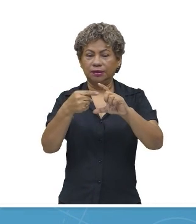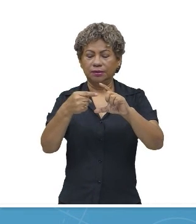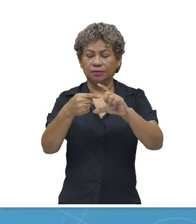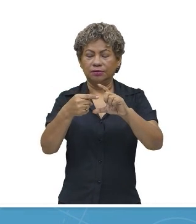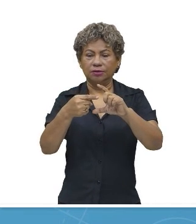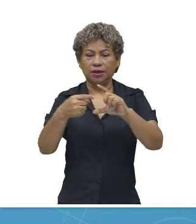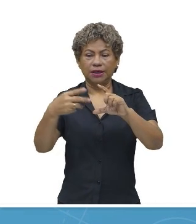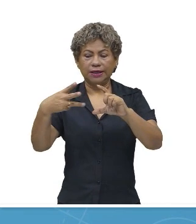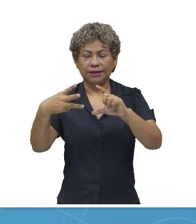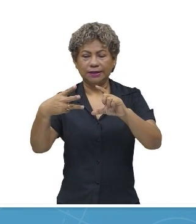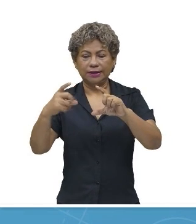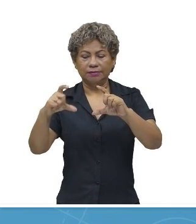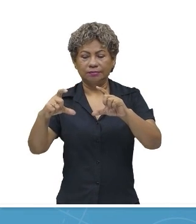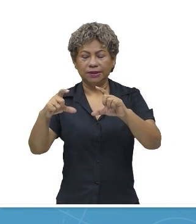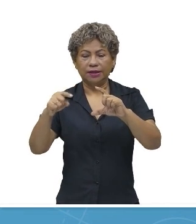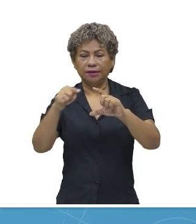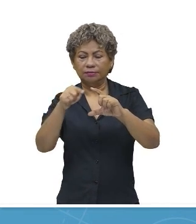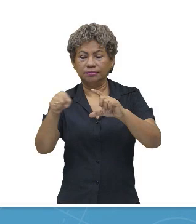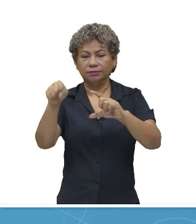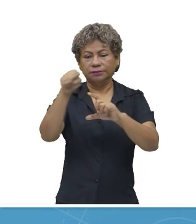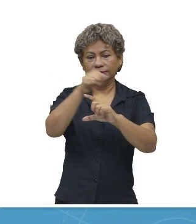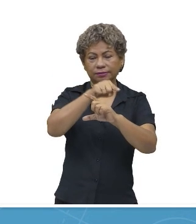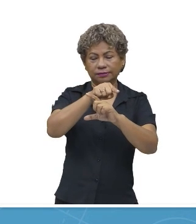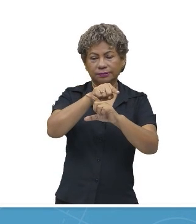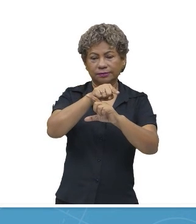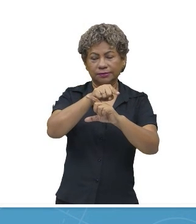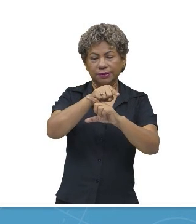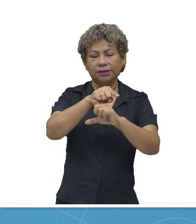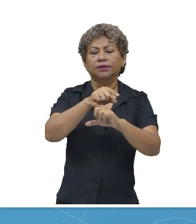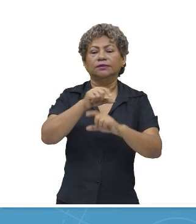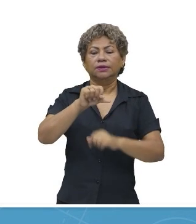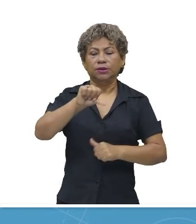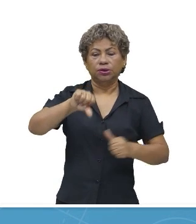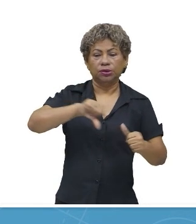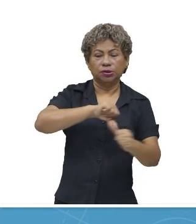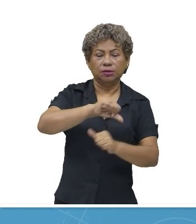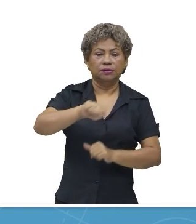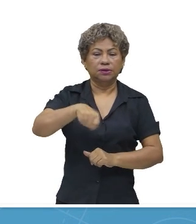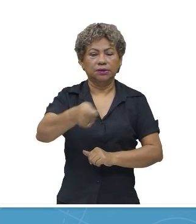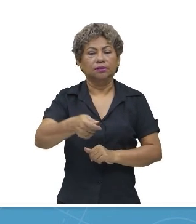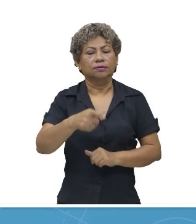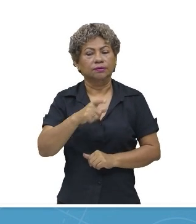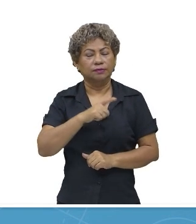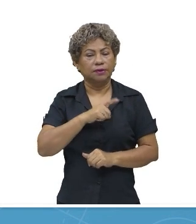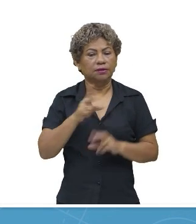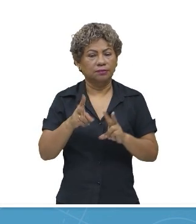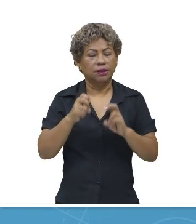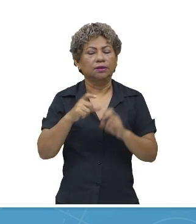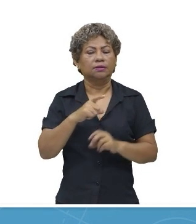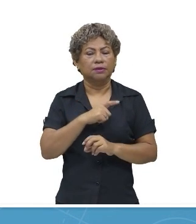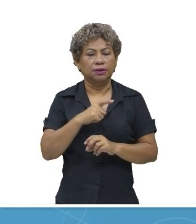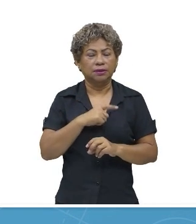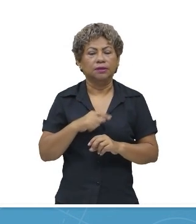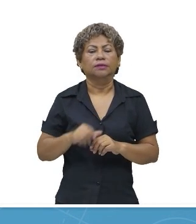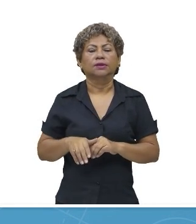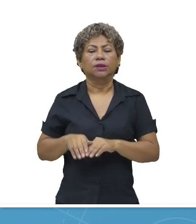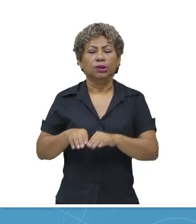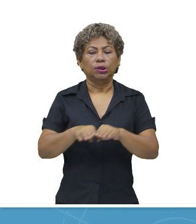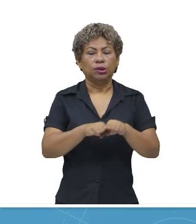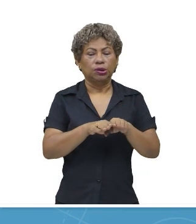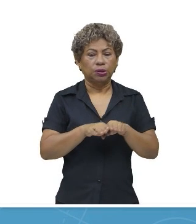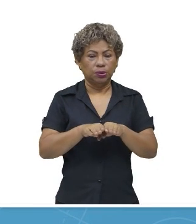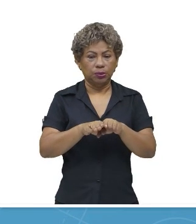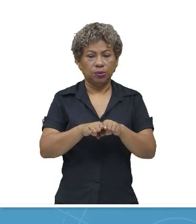sinal. Então, a gente vai ter 10 elevado a menos 1, pelo jogo de